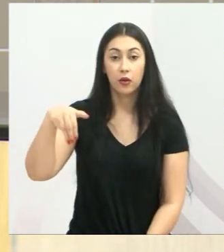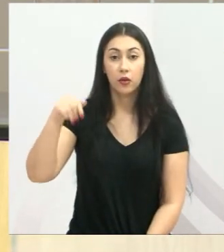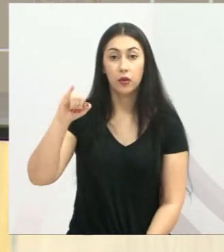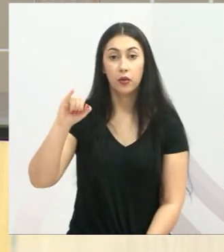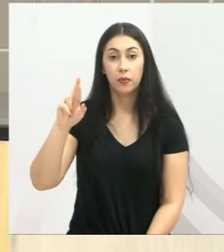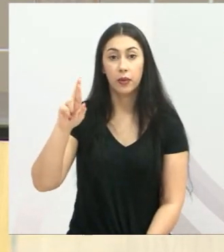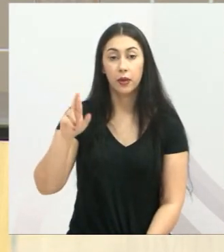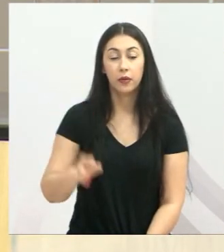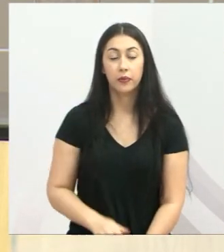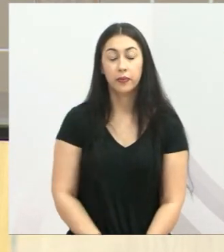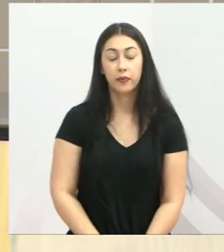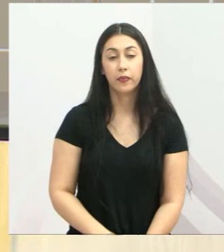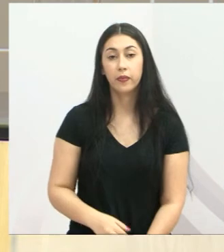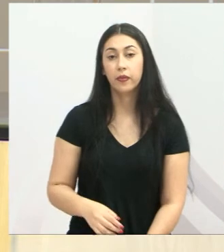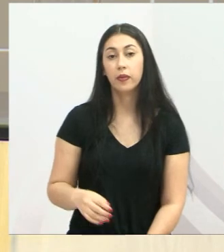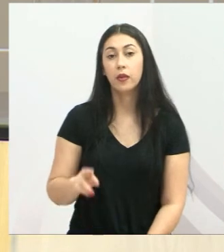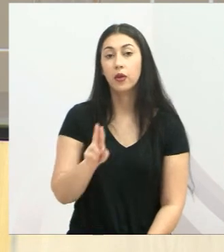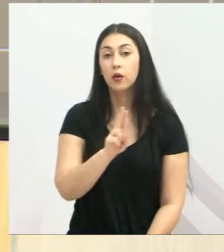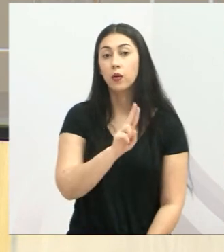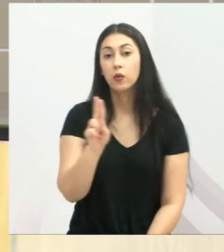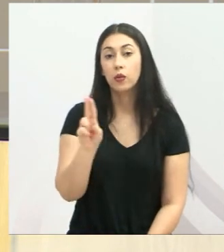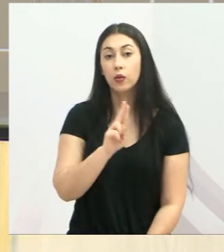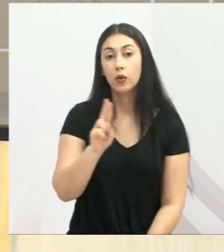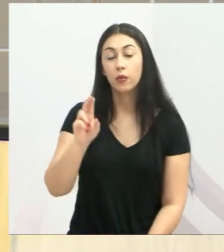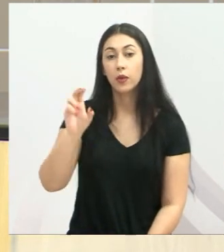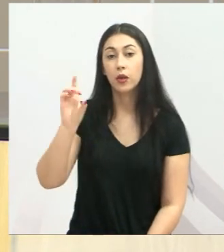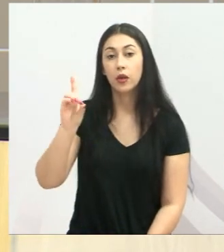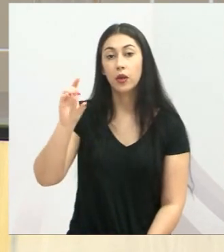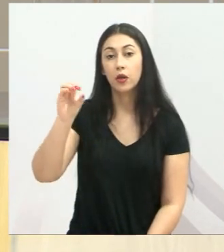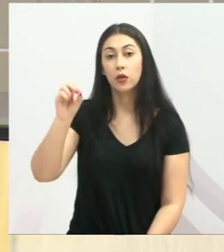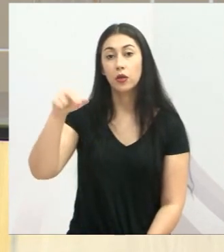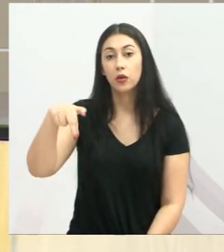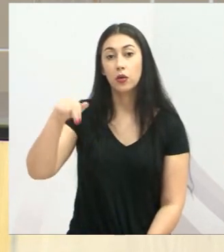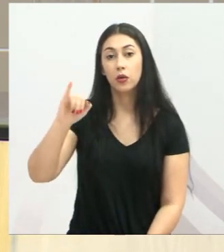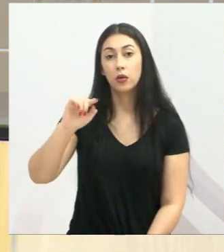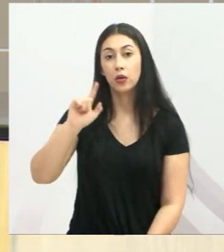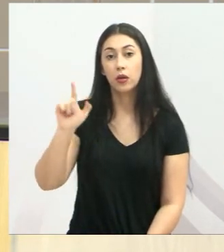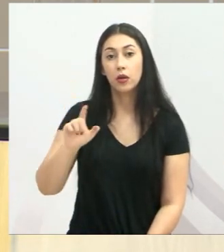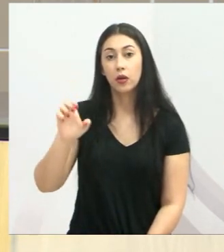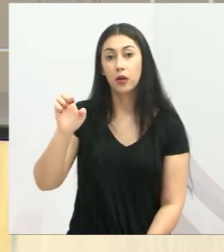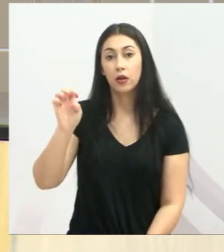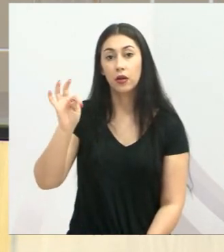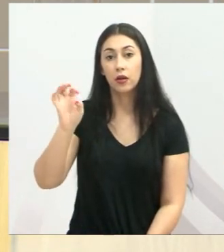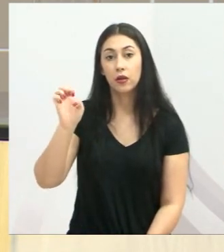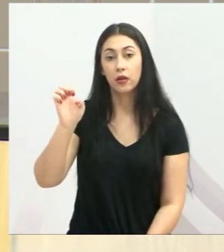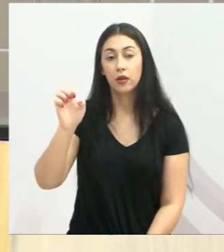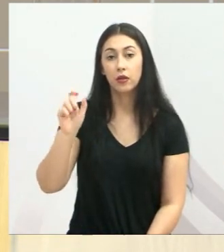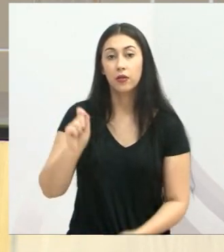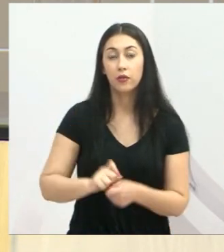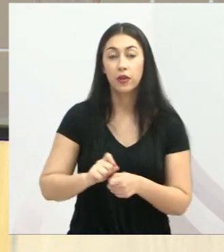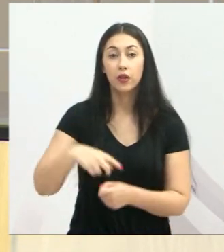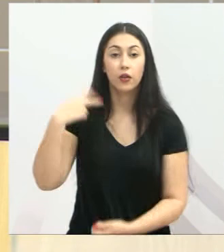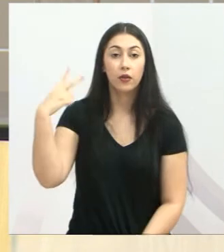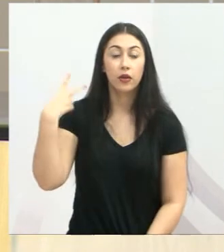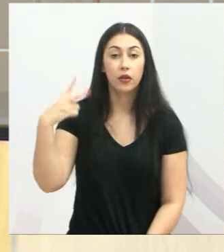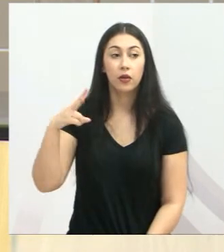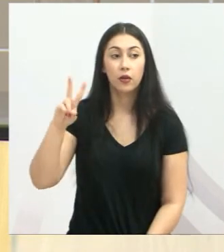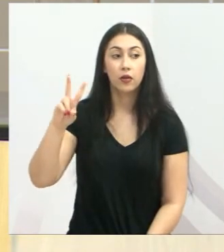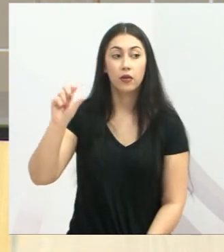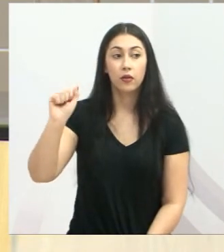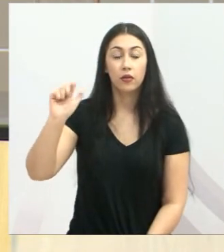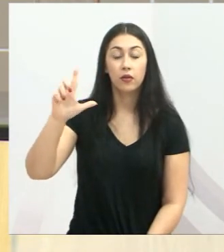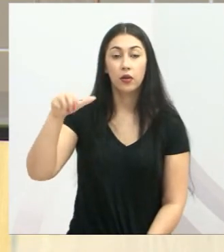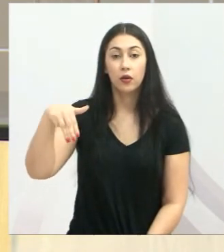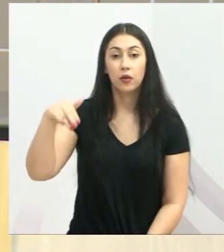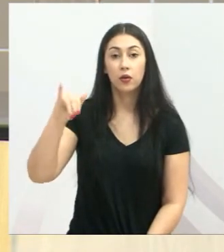Lua. Voto de pesar pelo falecimento de Donizete Rodrigues da Silva, formulado pelo vereador Valmir do Parque Meia Lua.